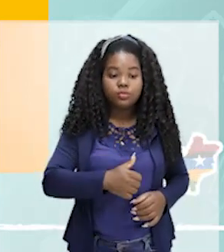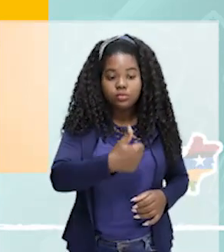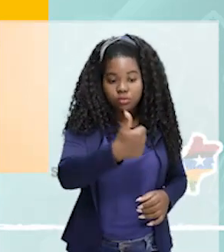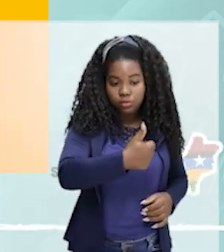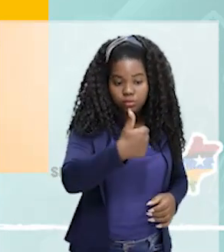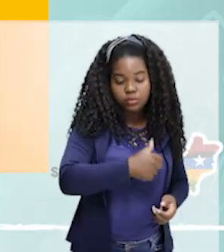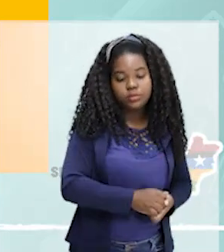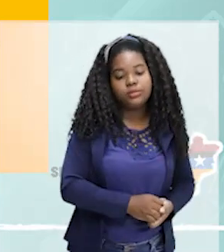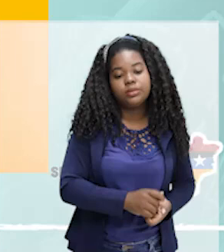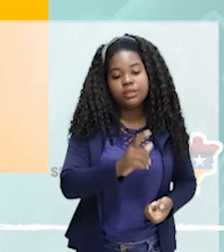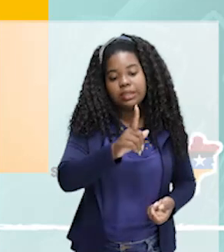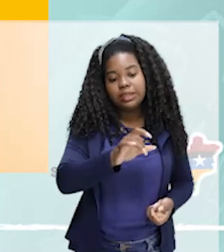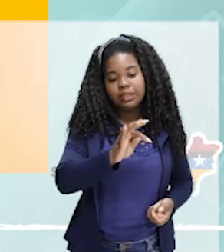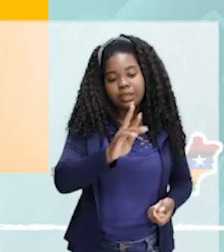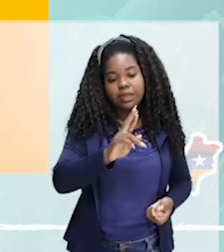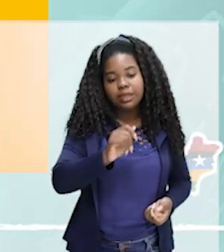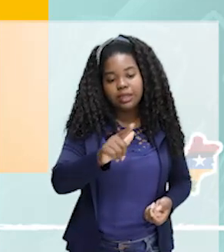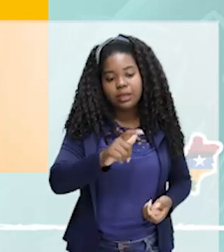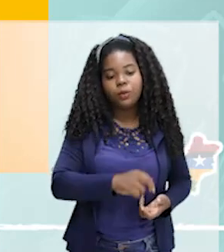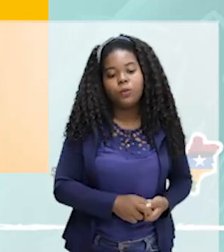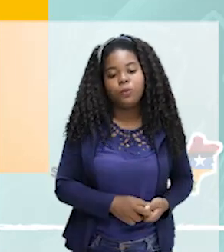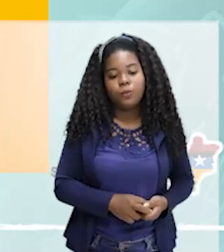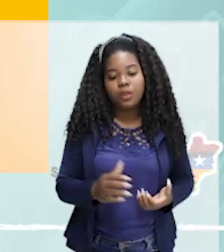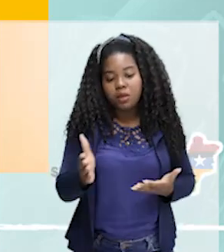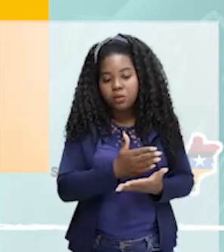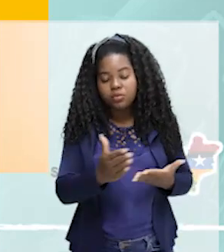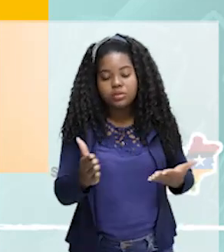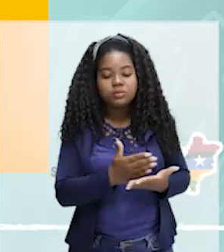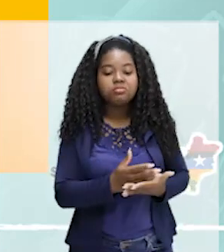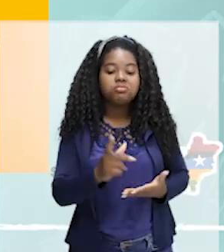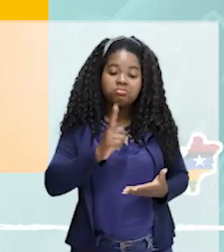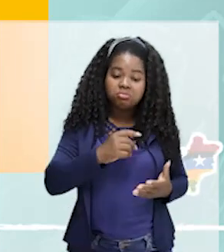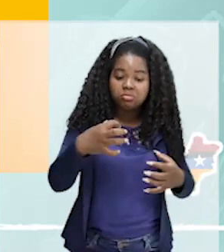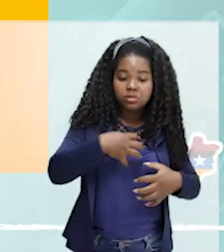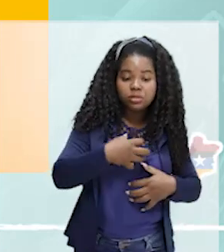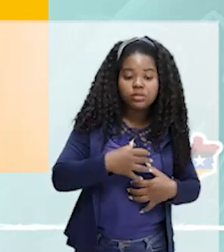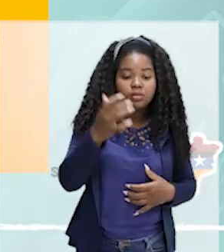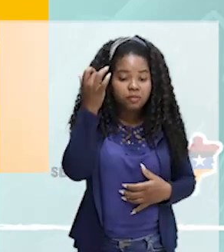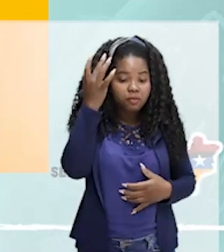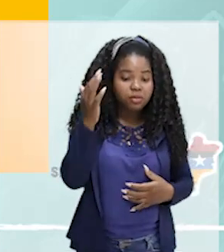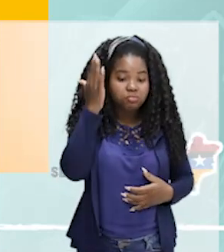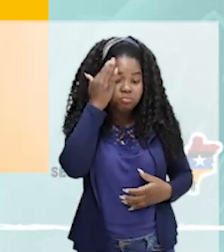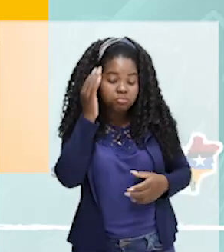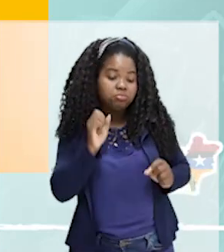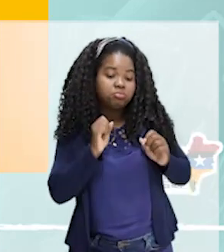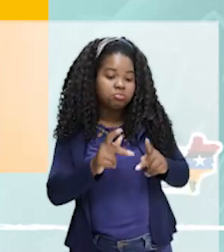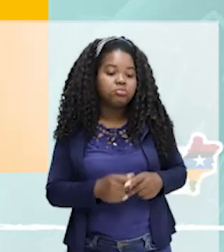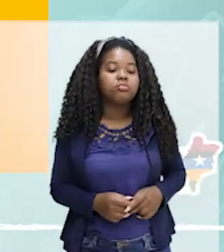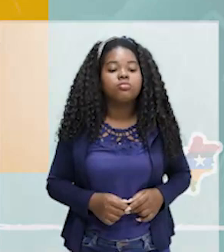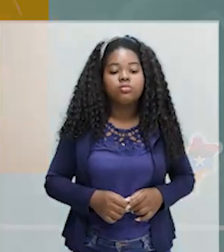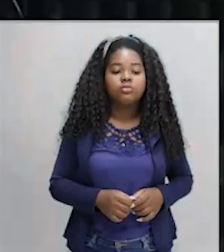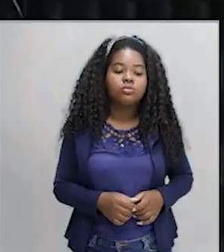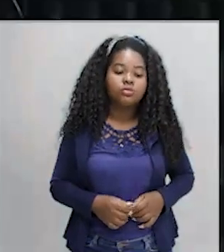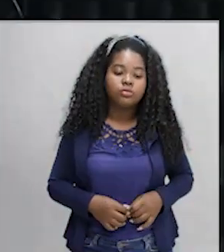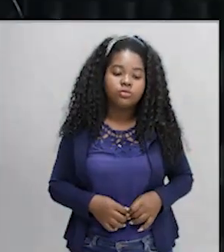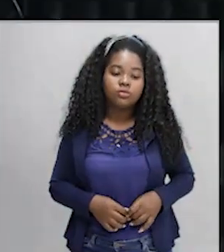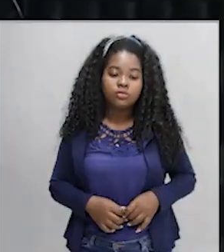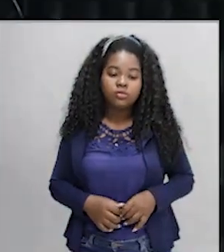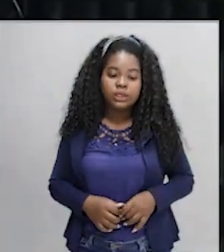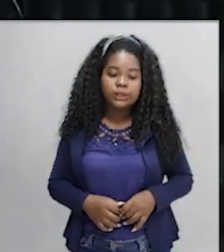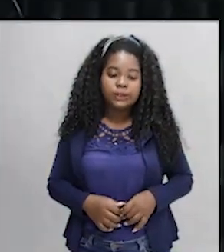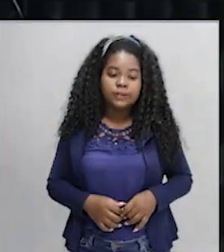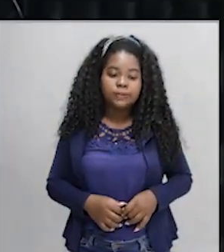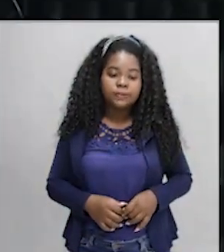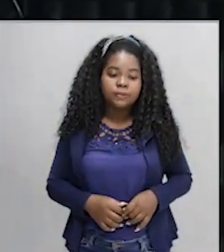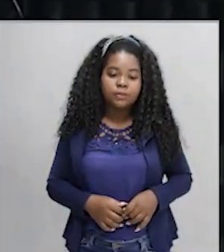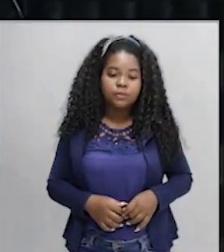frasais têm esse sentido e eles são facilmente compreendidos. Então, por exemplo, she opened the door and looked outside.